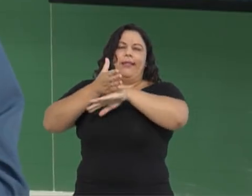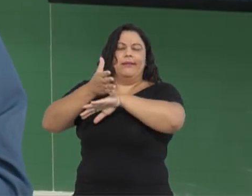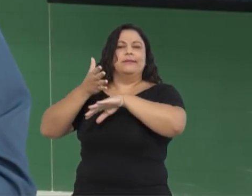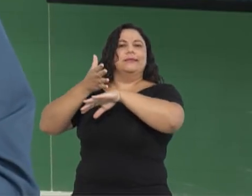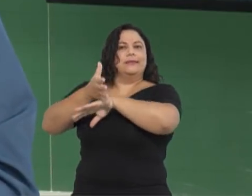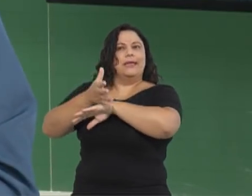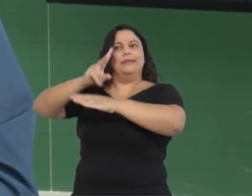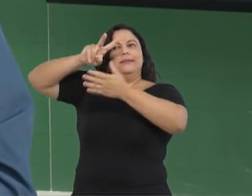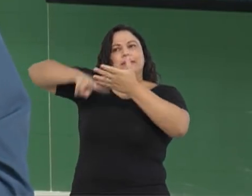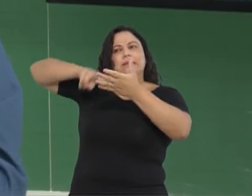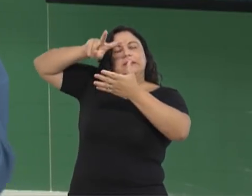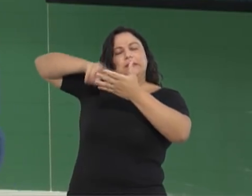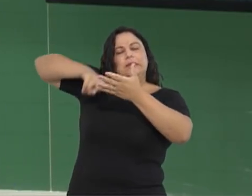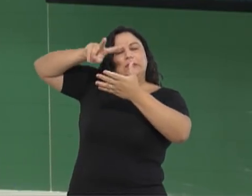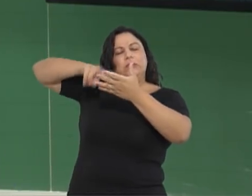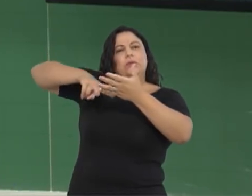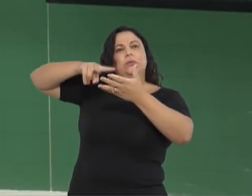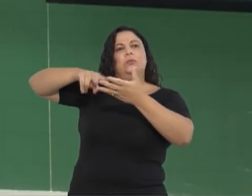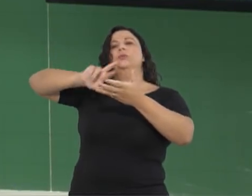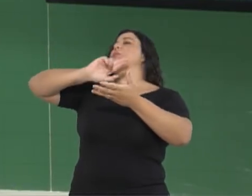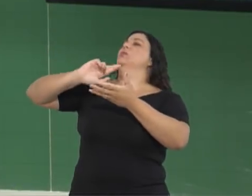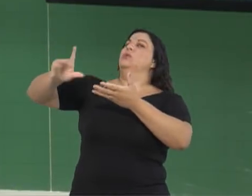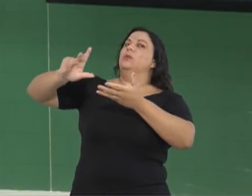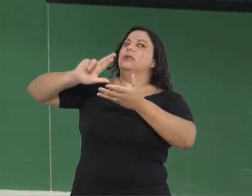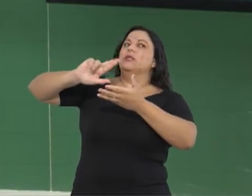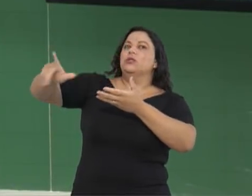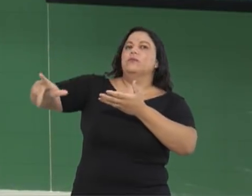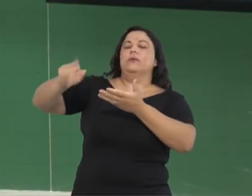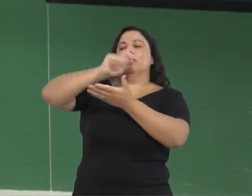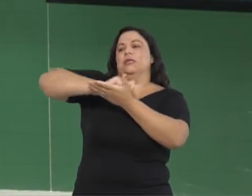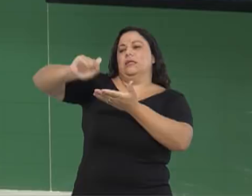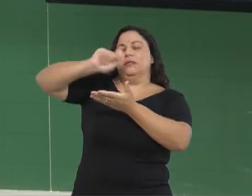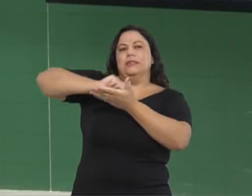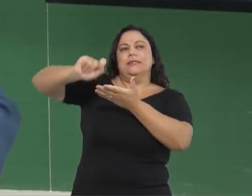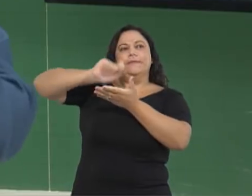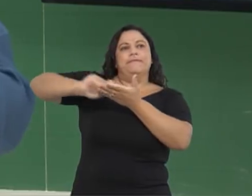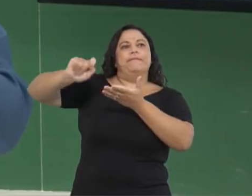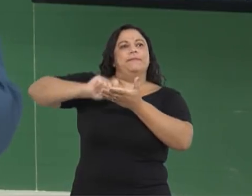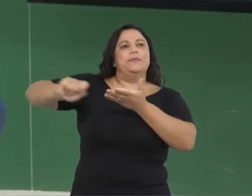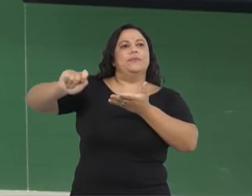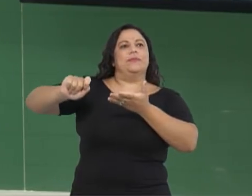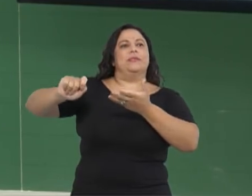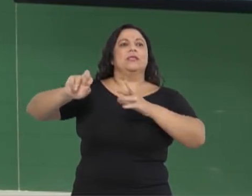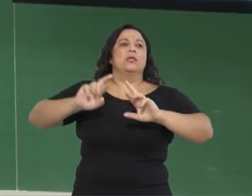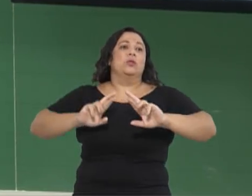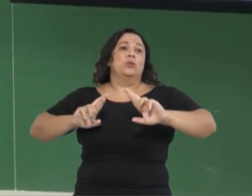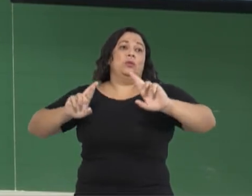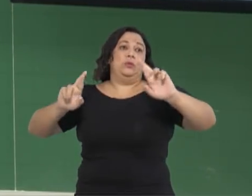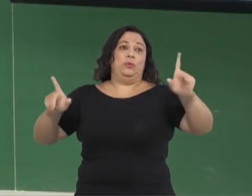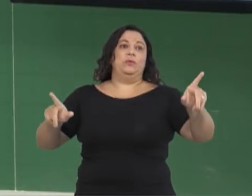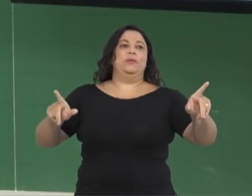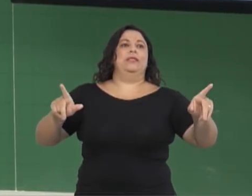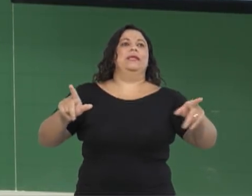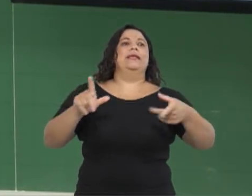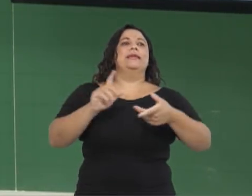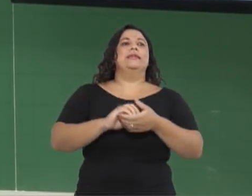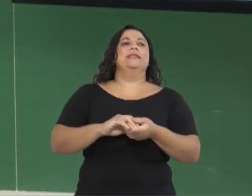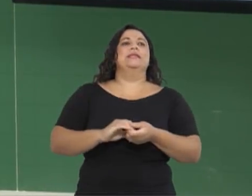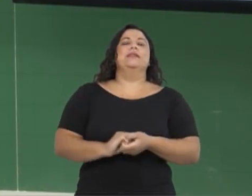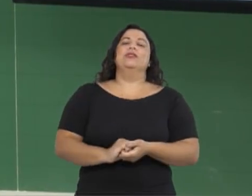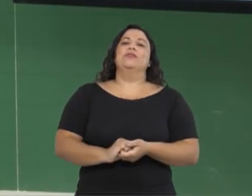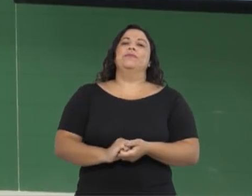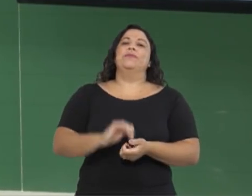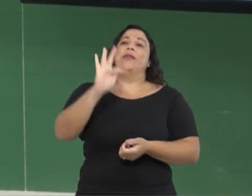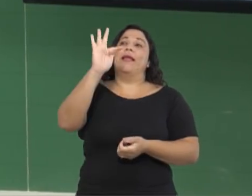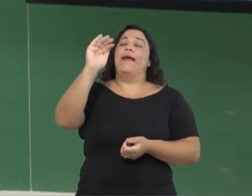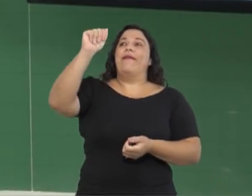fazem leituras de fanfics e que também escrevem as fanfics. Isso é muito importante. Esse é